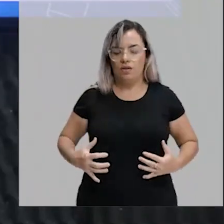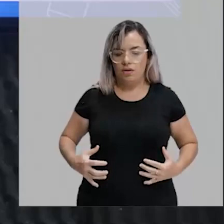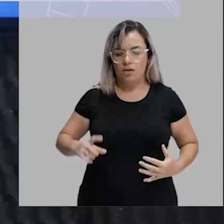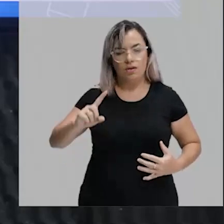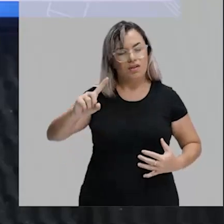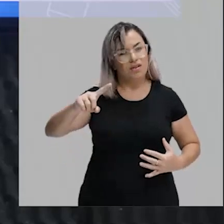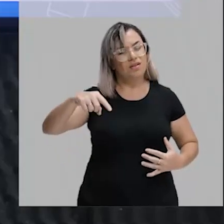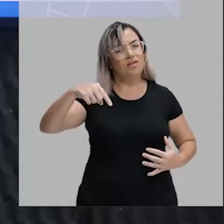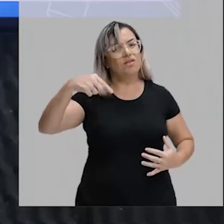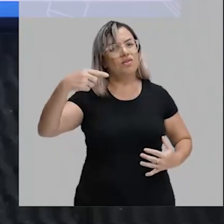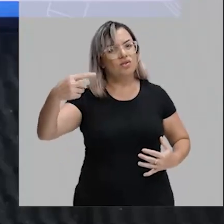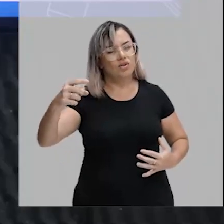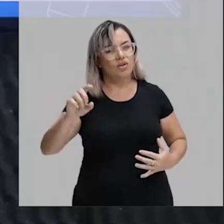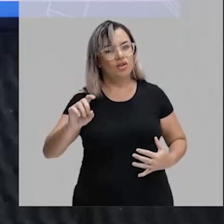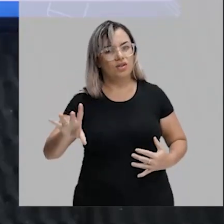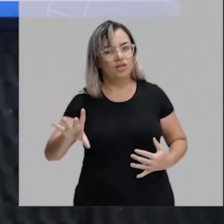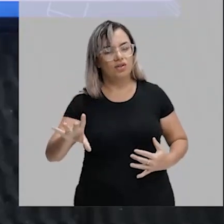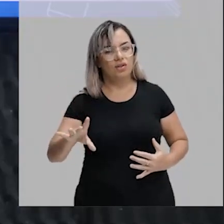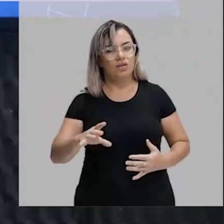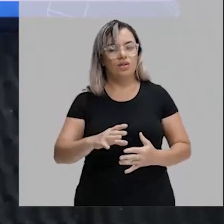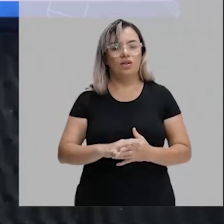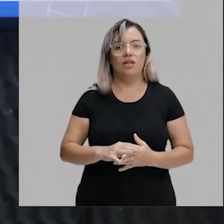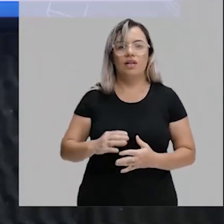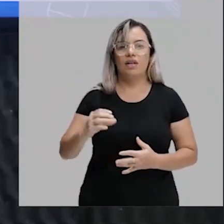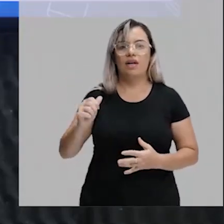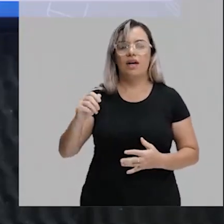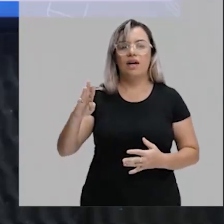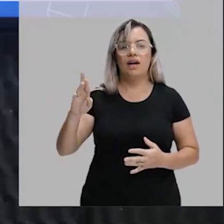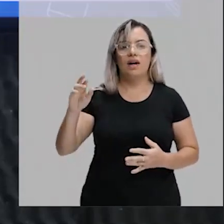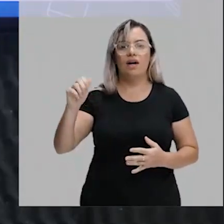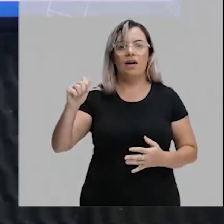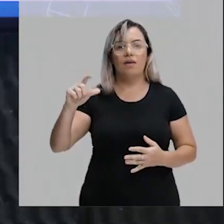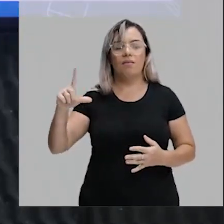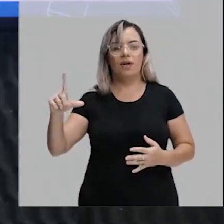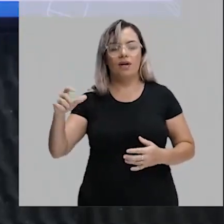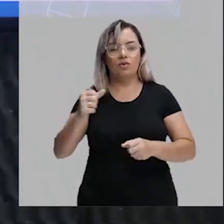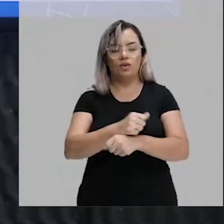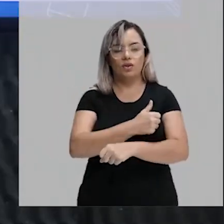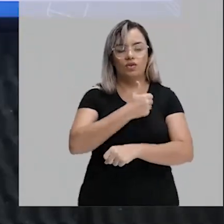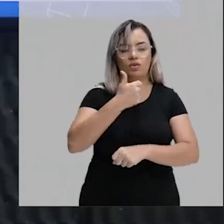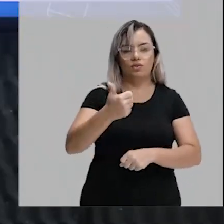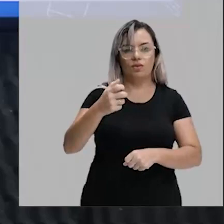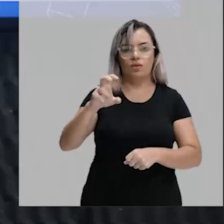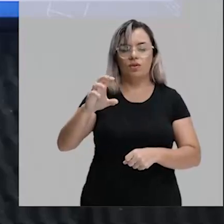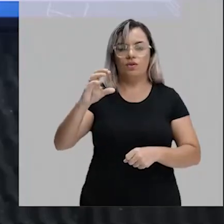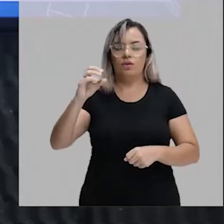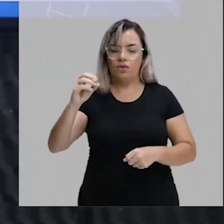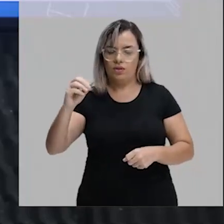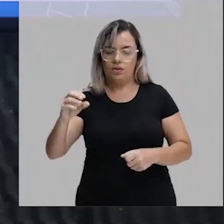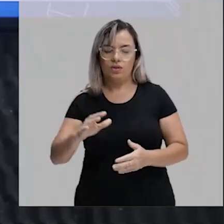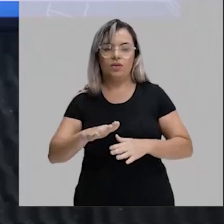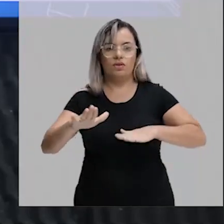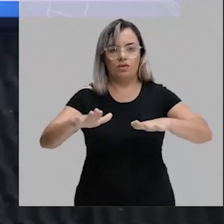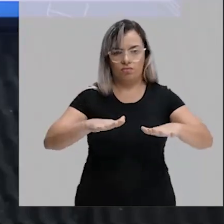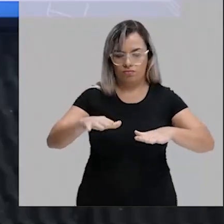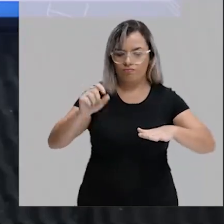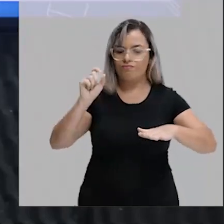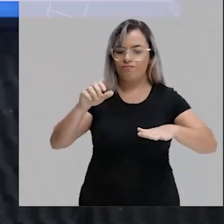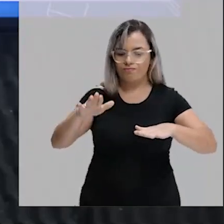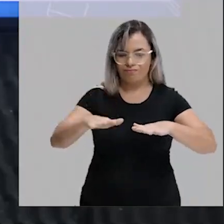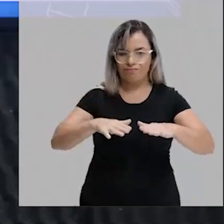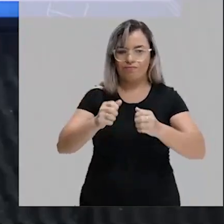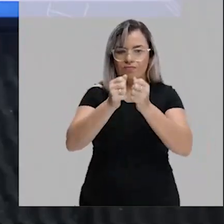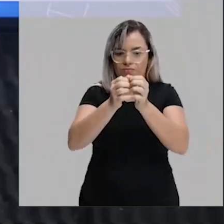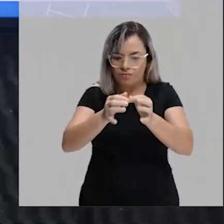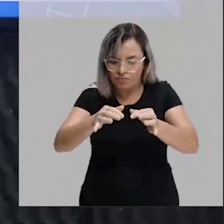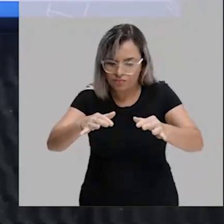depois que você vai ter a chegada de Cabral ao Brasil em 1500. Então, dessa forma, nós temos aqui o movimento da